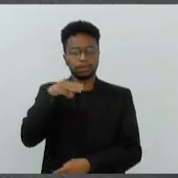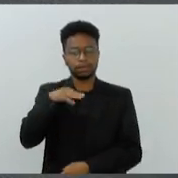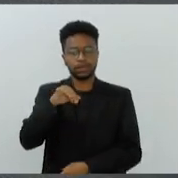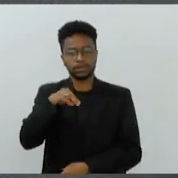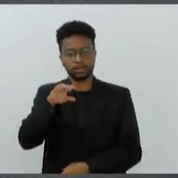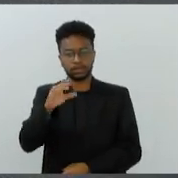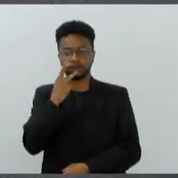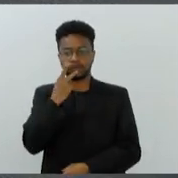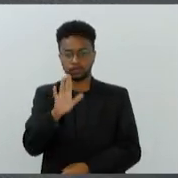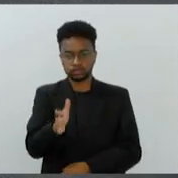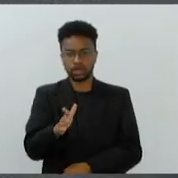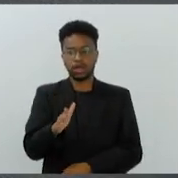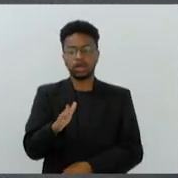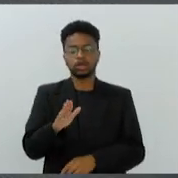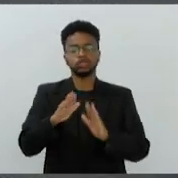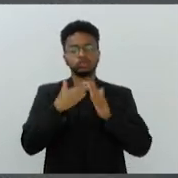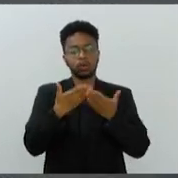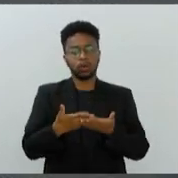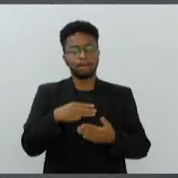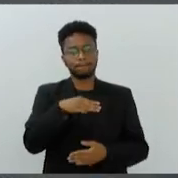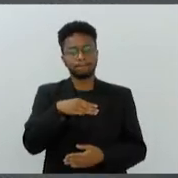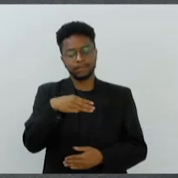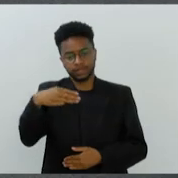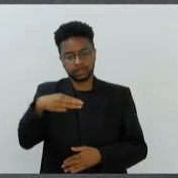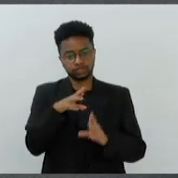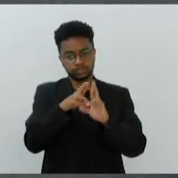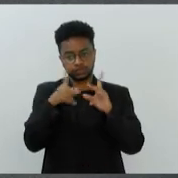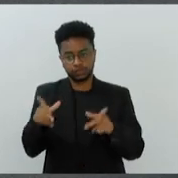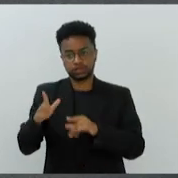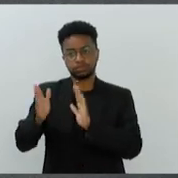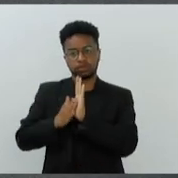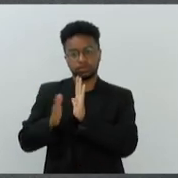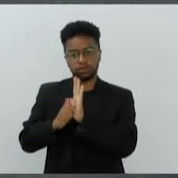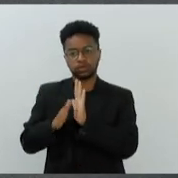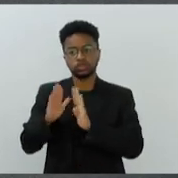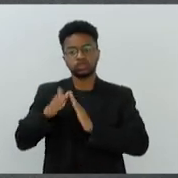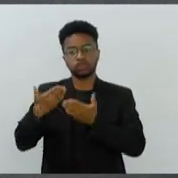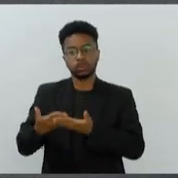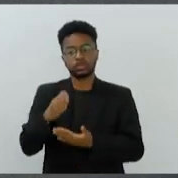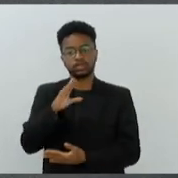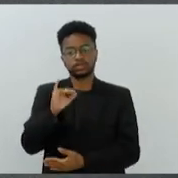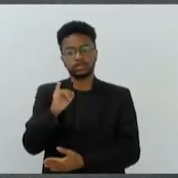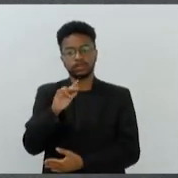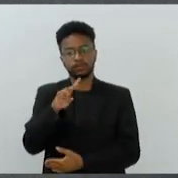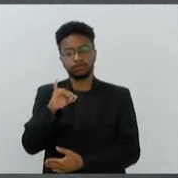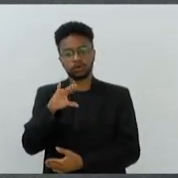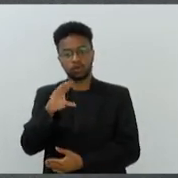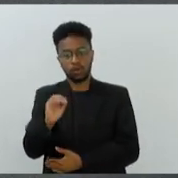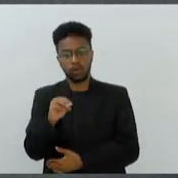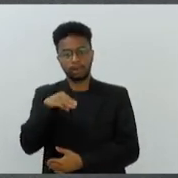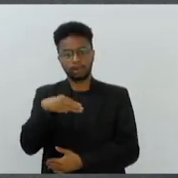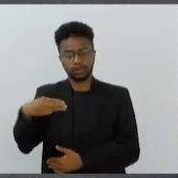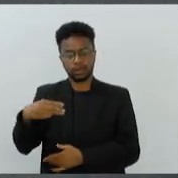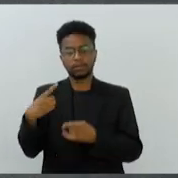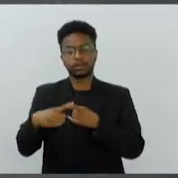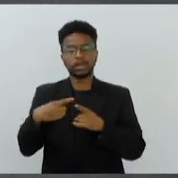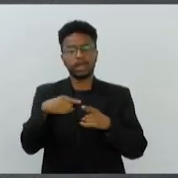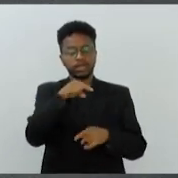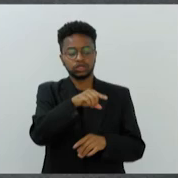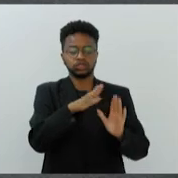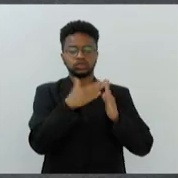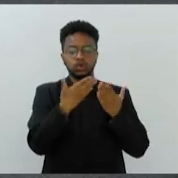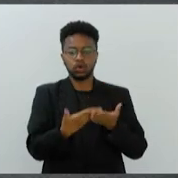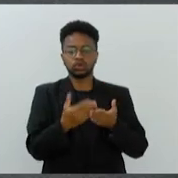ele é muito diferente da proposta das escolas cívico-militares. O colégio militar ele é um colégio que atende especialmente as famílias dos